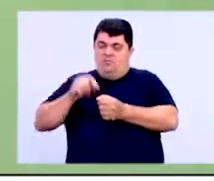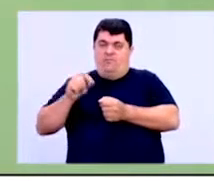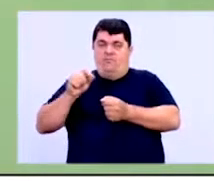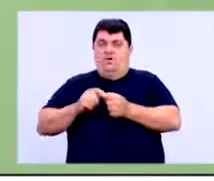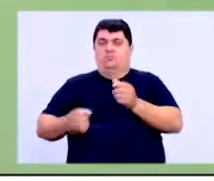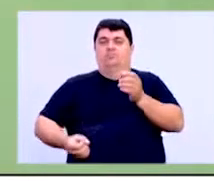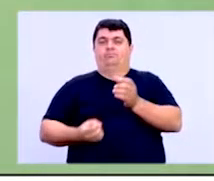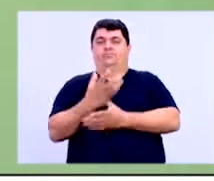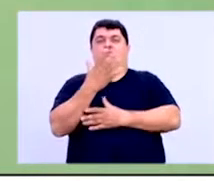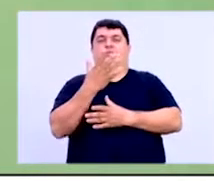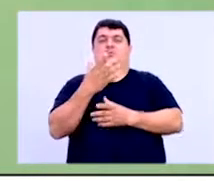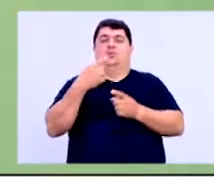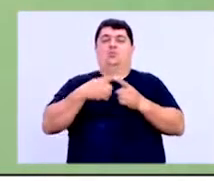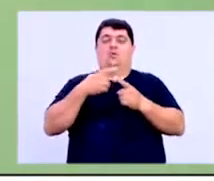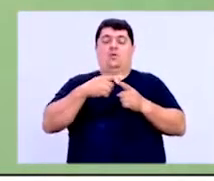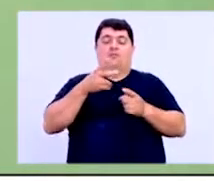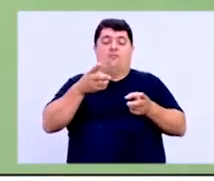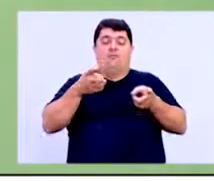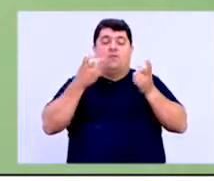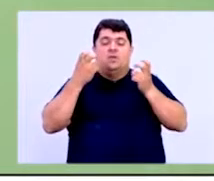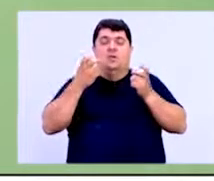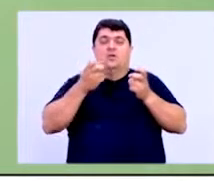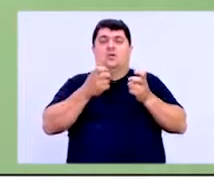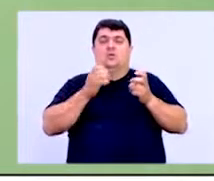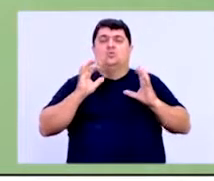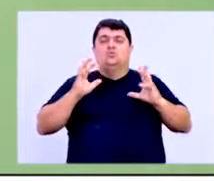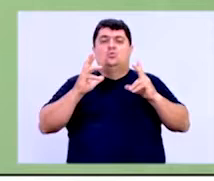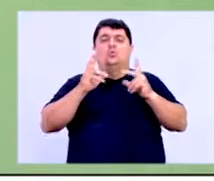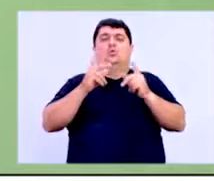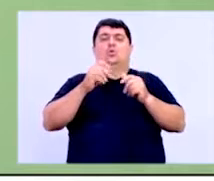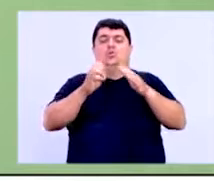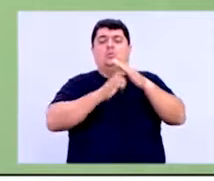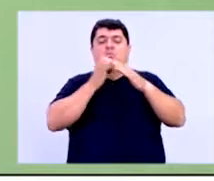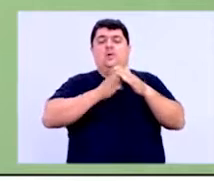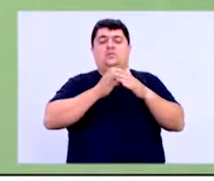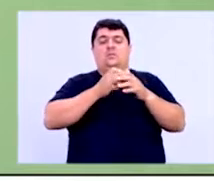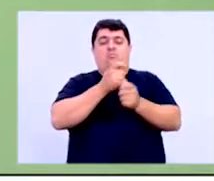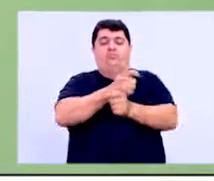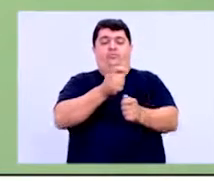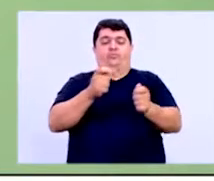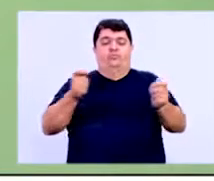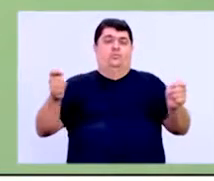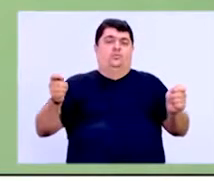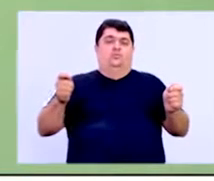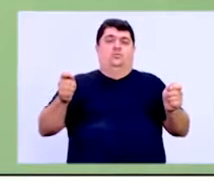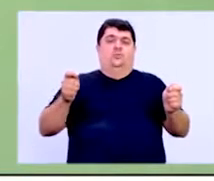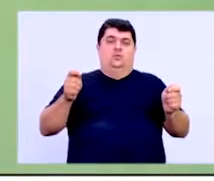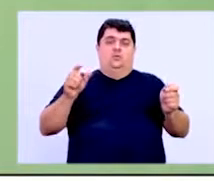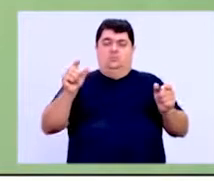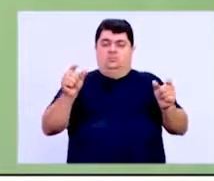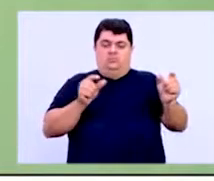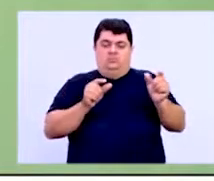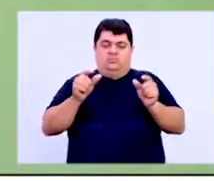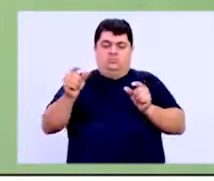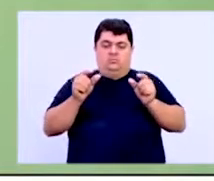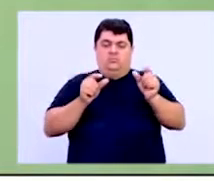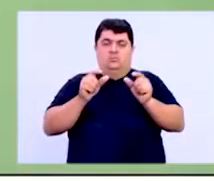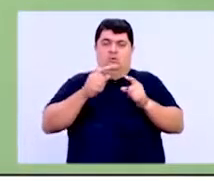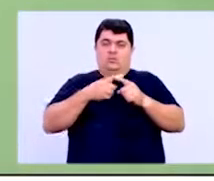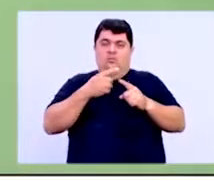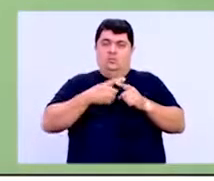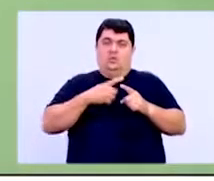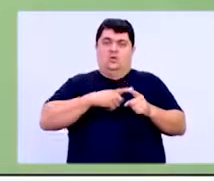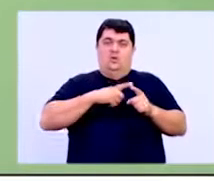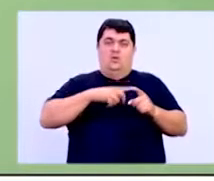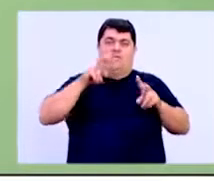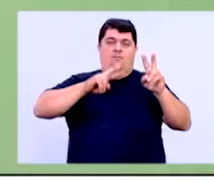produção, juntamente com outros atributos para a sua formação de preço. Mesmo que tenha o valor agregado, que